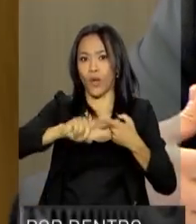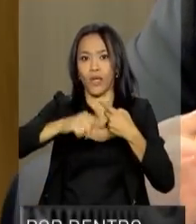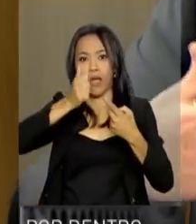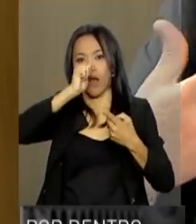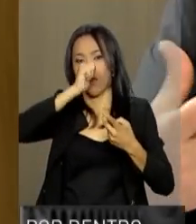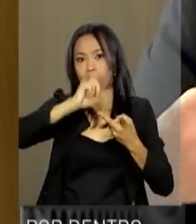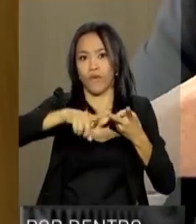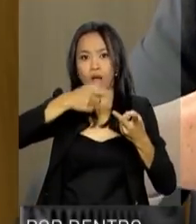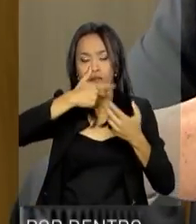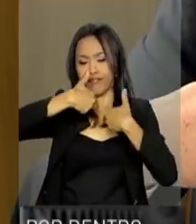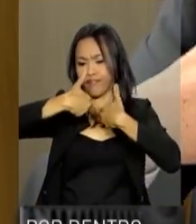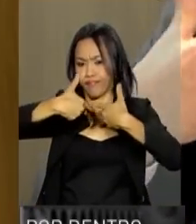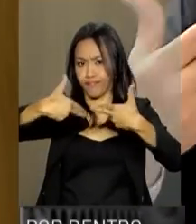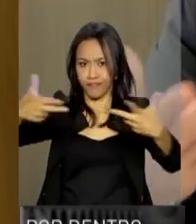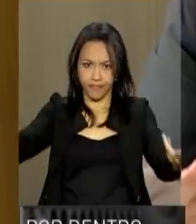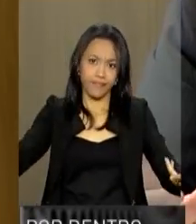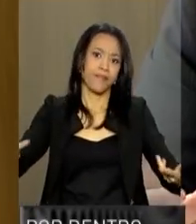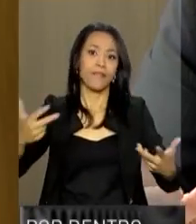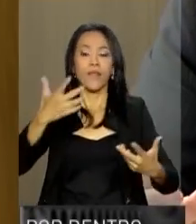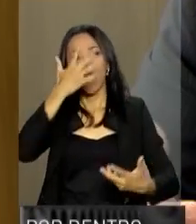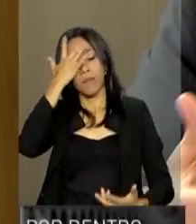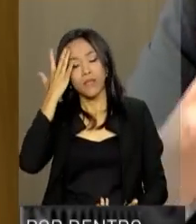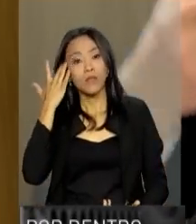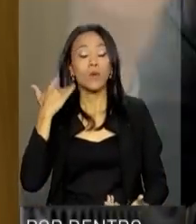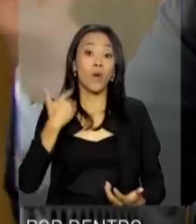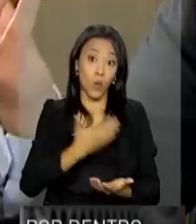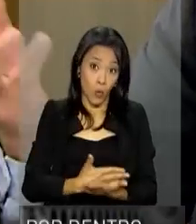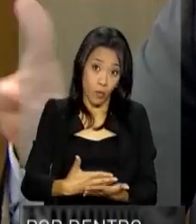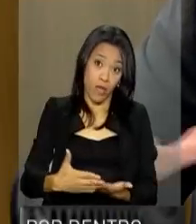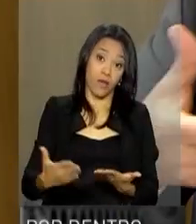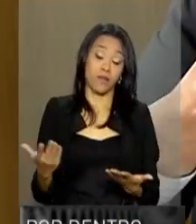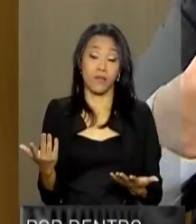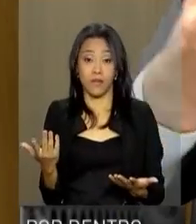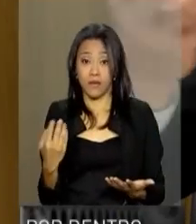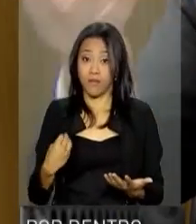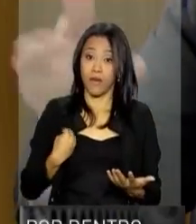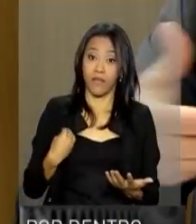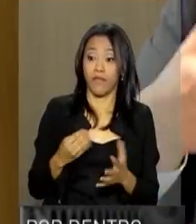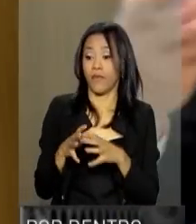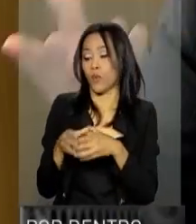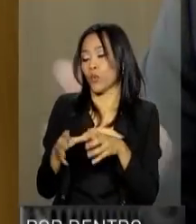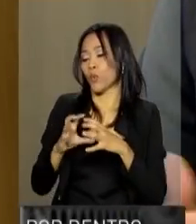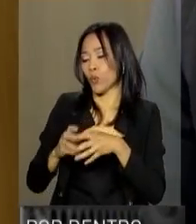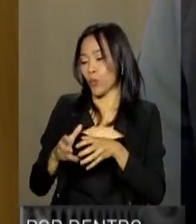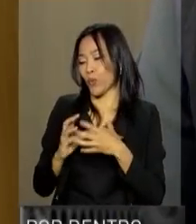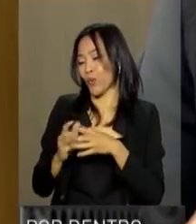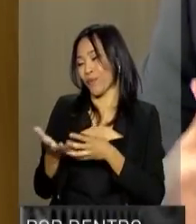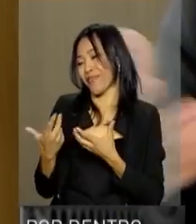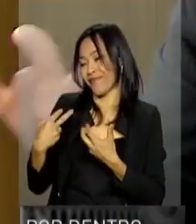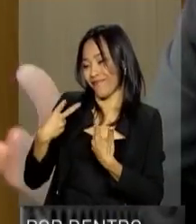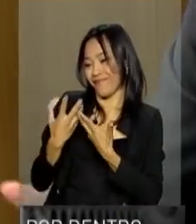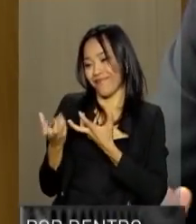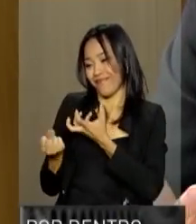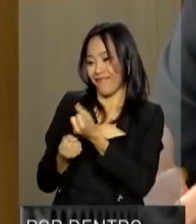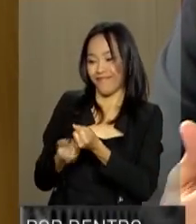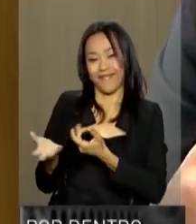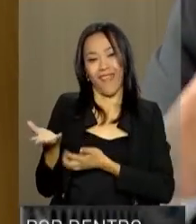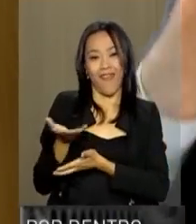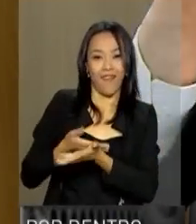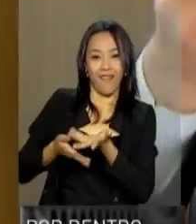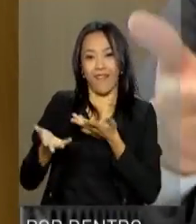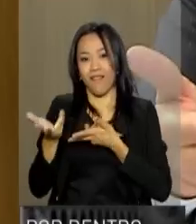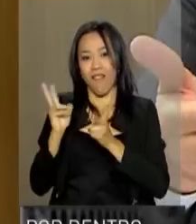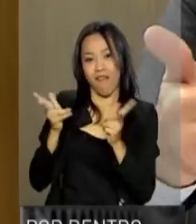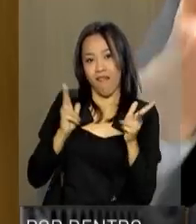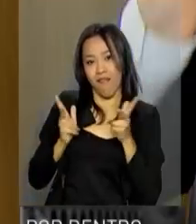ela cria a pessoa começa a fumar usar droga pra conviver com seu grupo para ter uma uma atividade social e